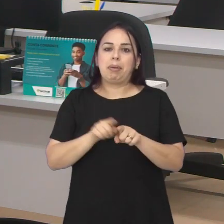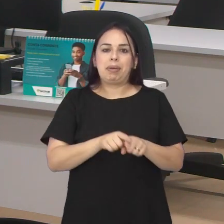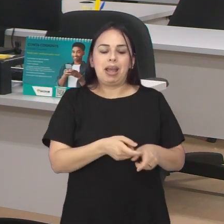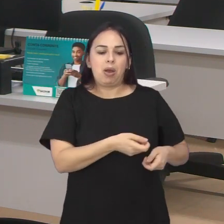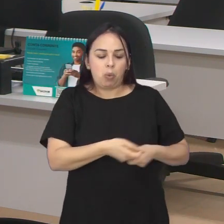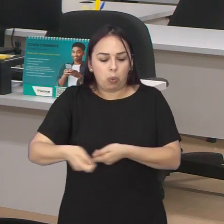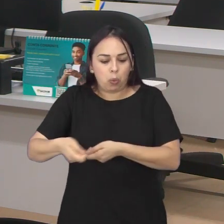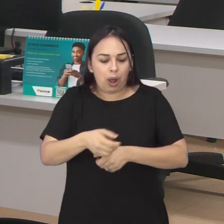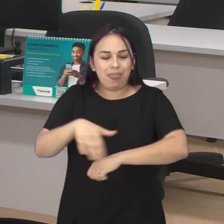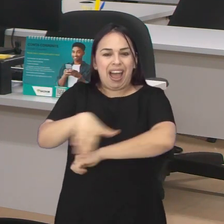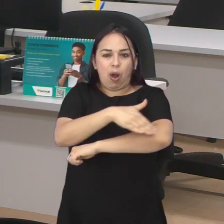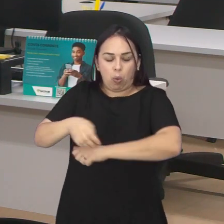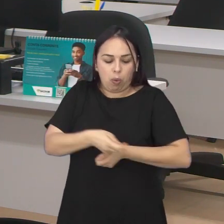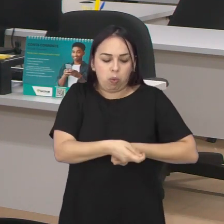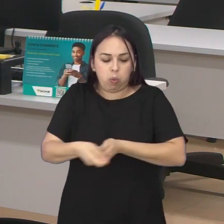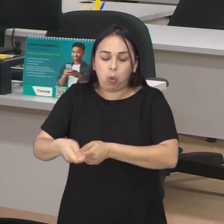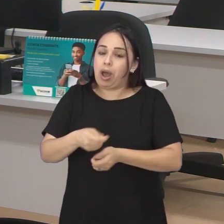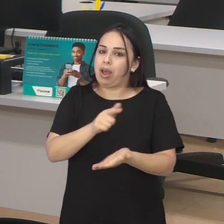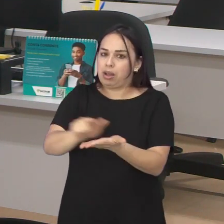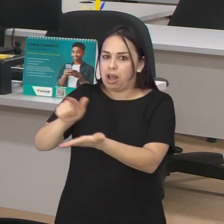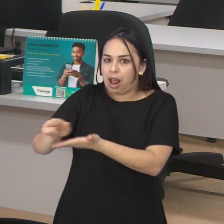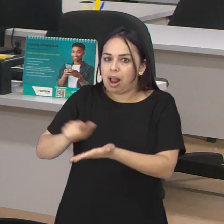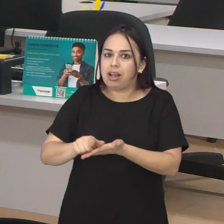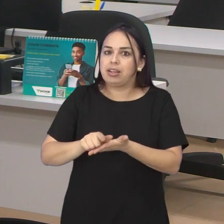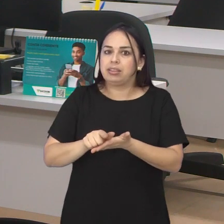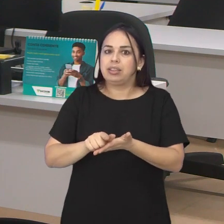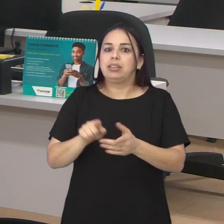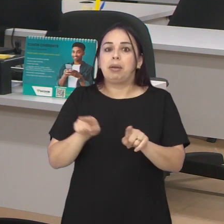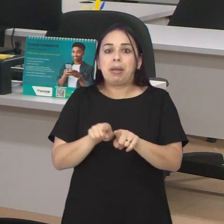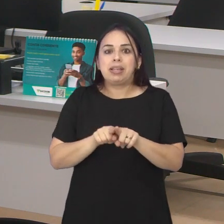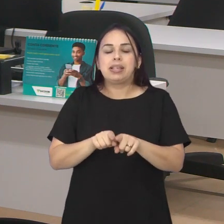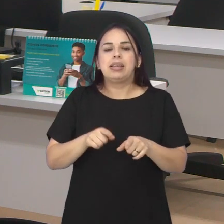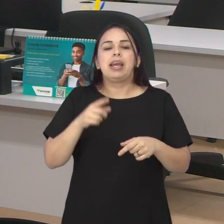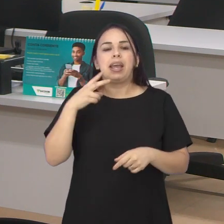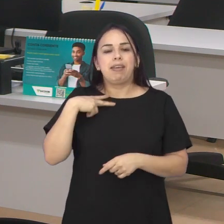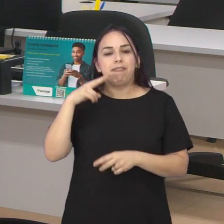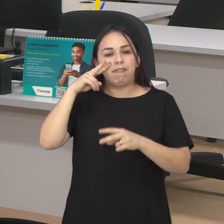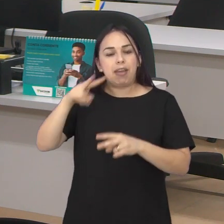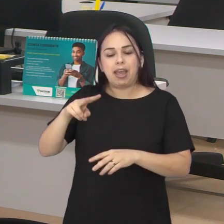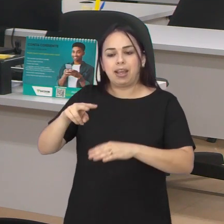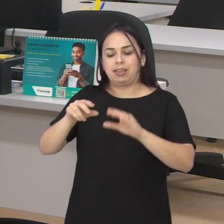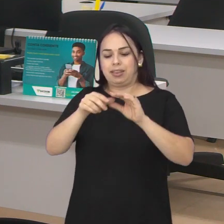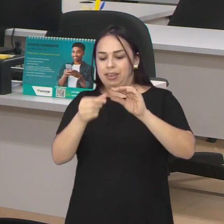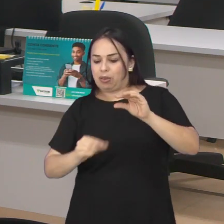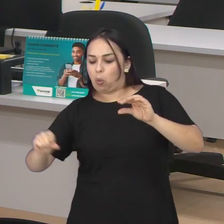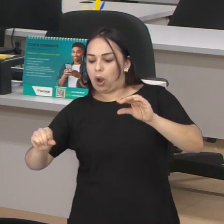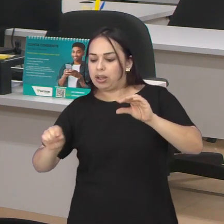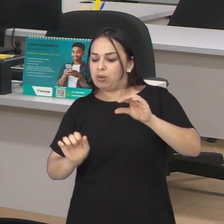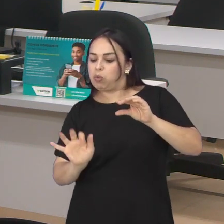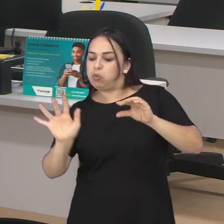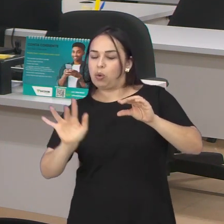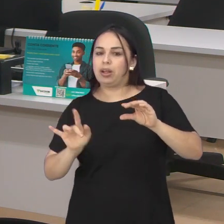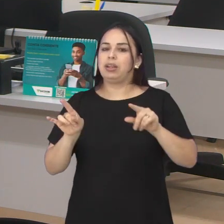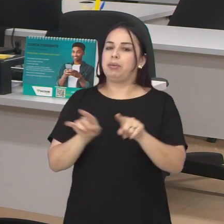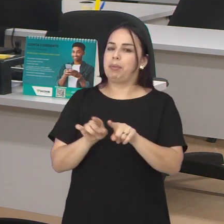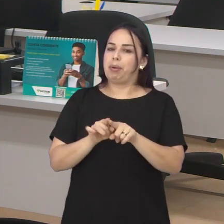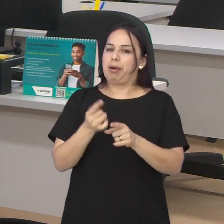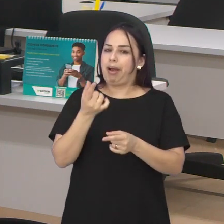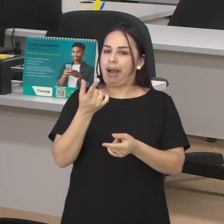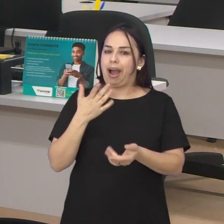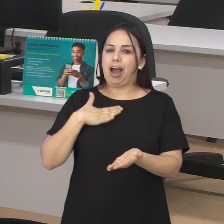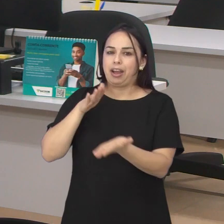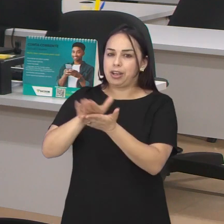Principalmente agora, época de chuvas, e sempre que possível, ficar de olho em vazamentos o bolso agradece e o meio ambiente